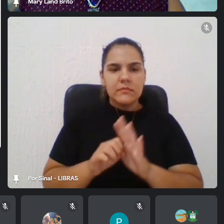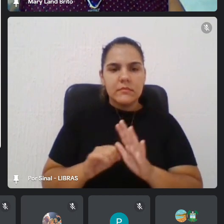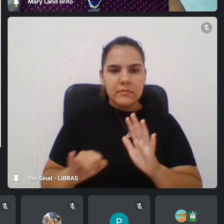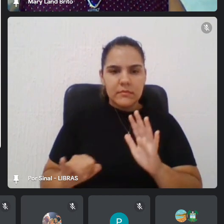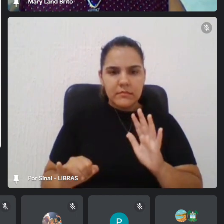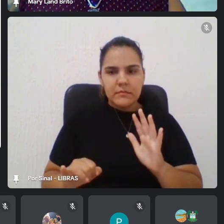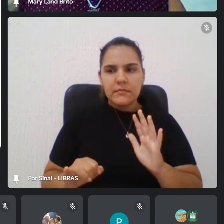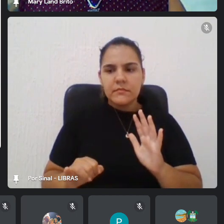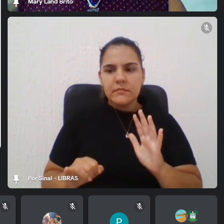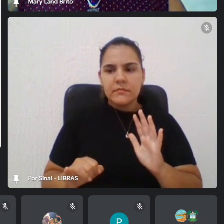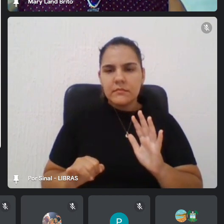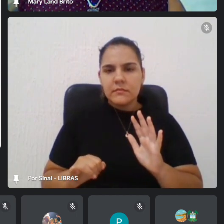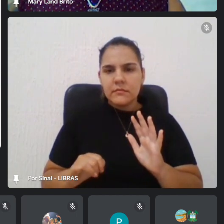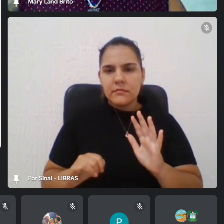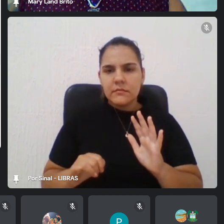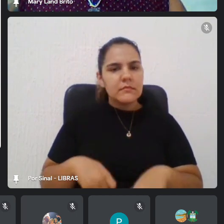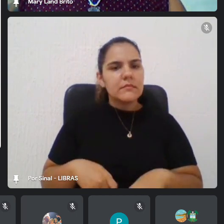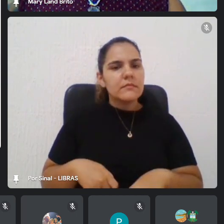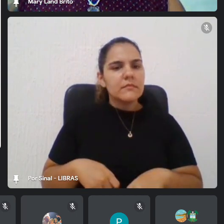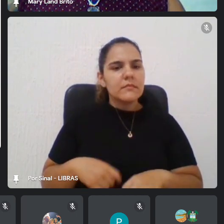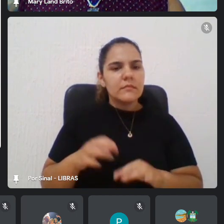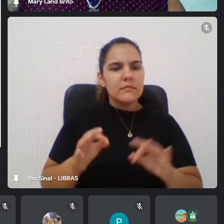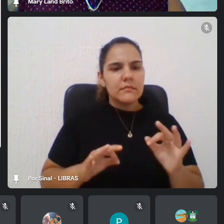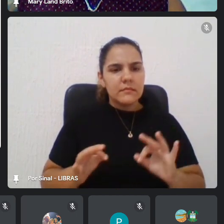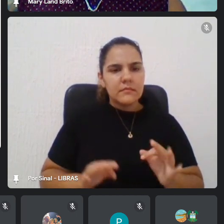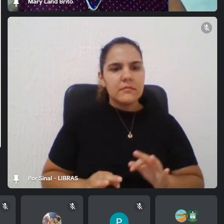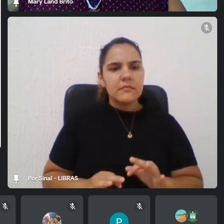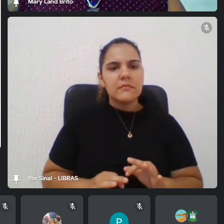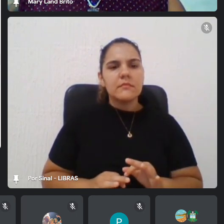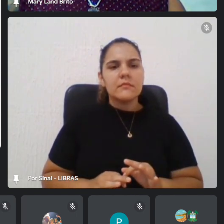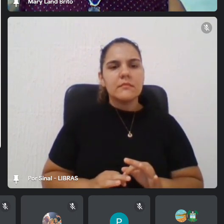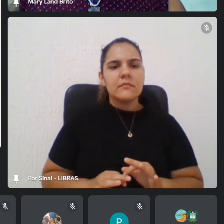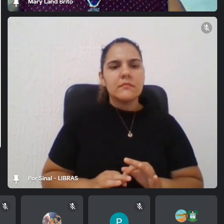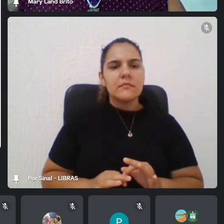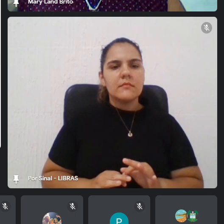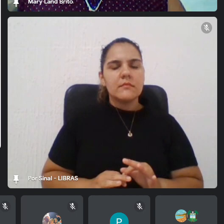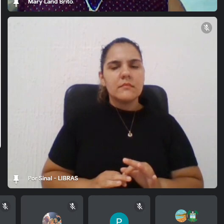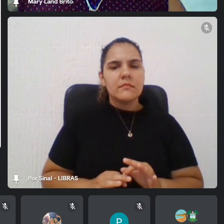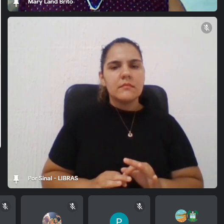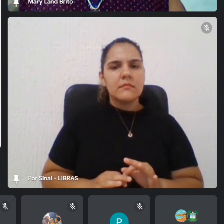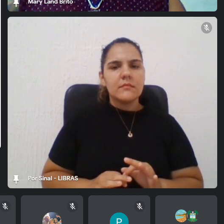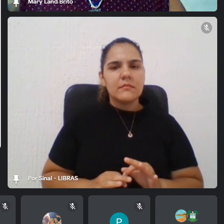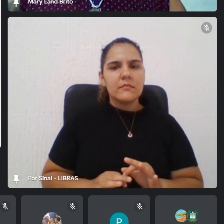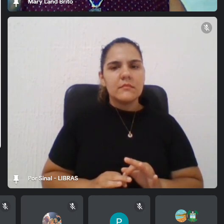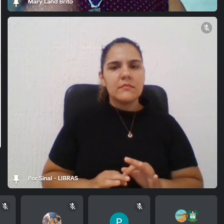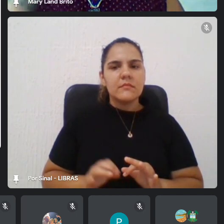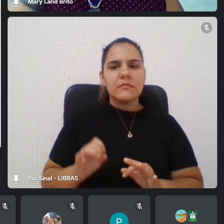dá para preencher ele de várias manhas. Eu só queria levantar essa proposição,